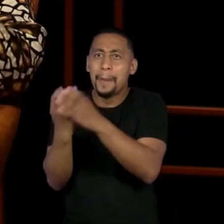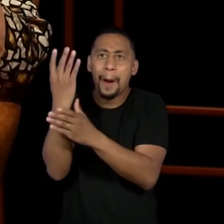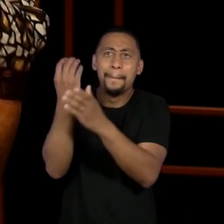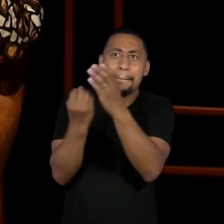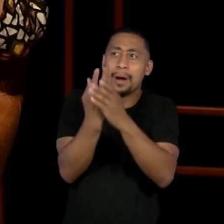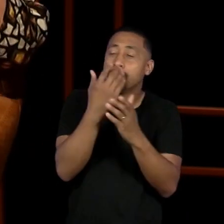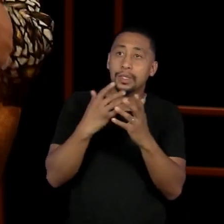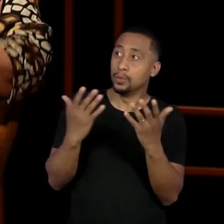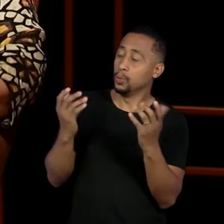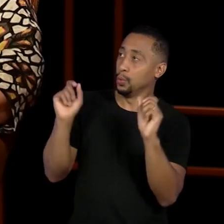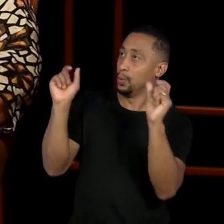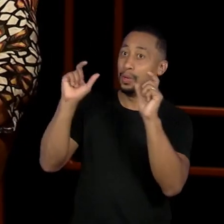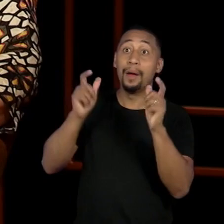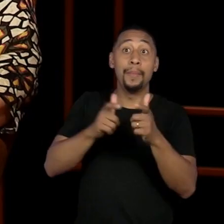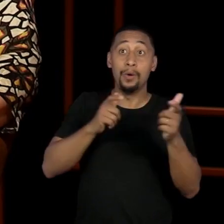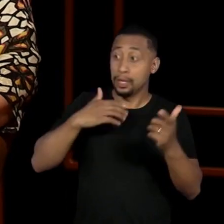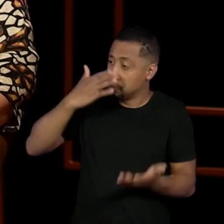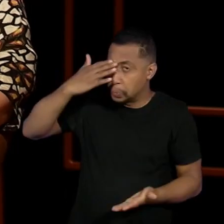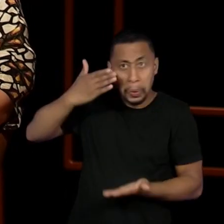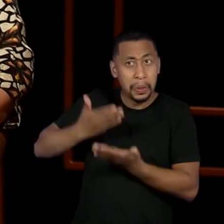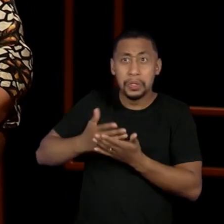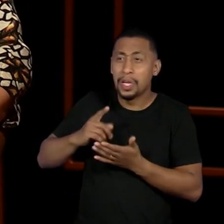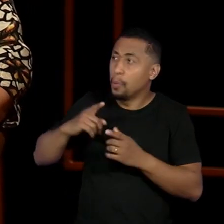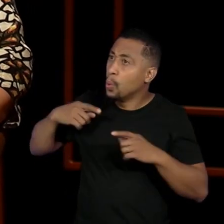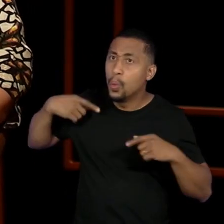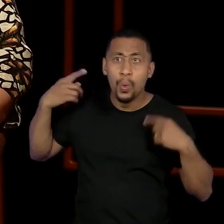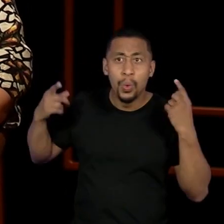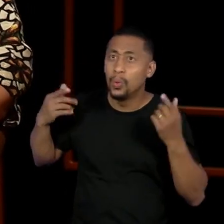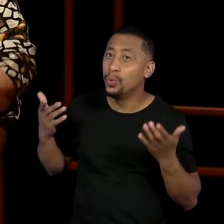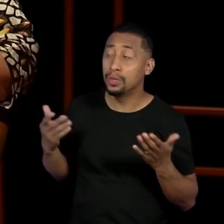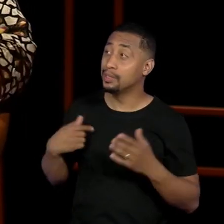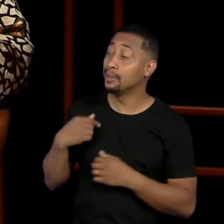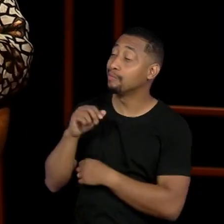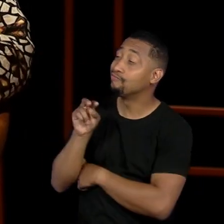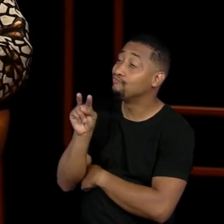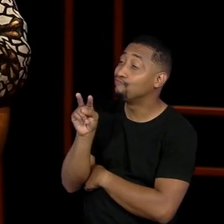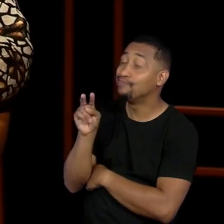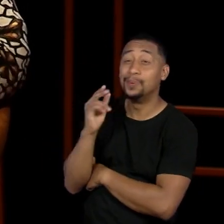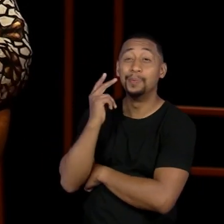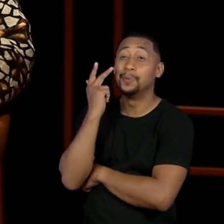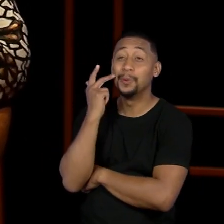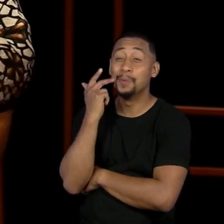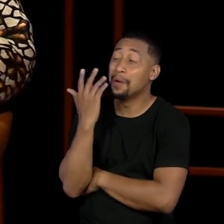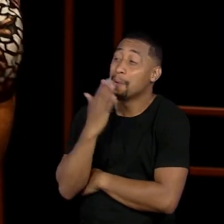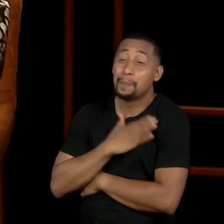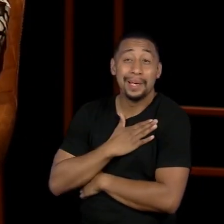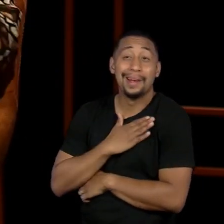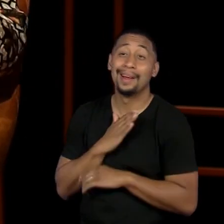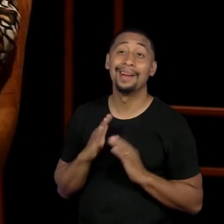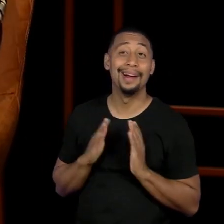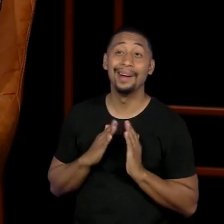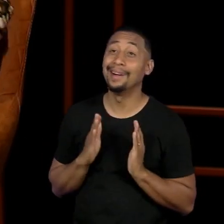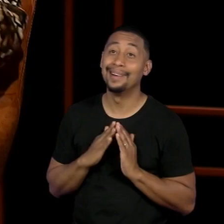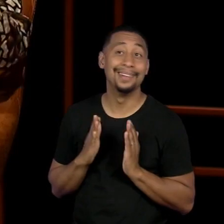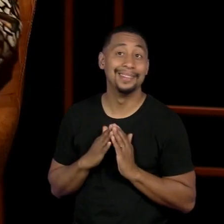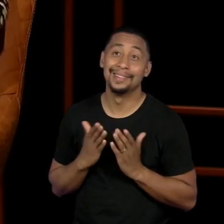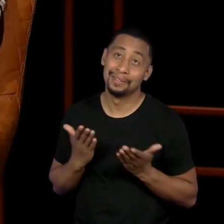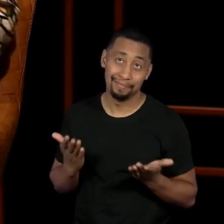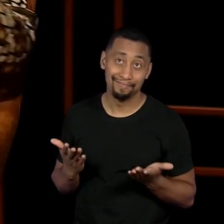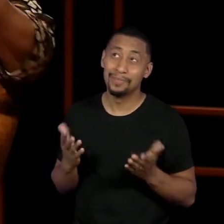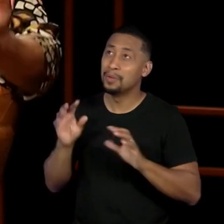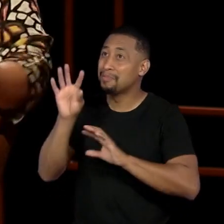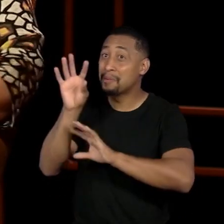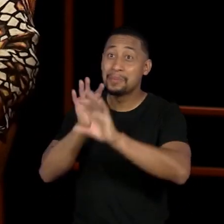gente achava, nossa, que loucura e tal. Mas para mim era como se fosse a minha casa, o